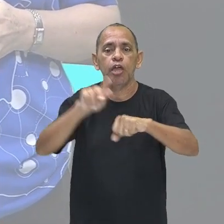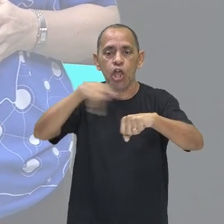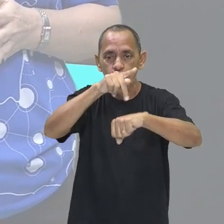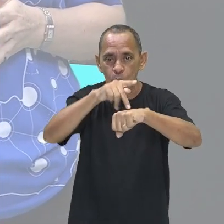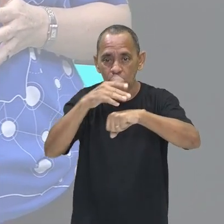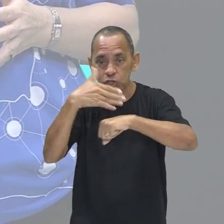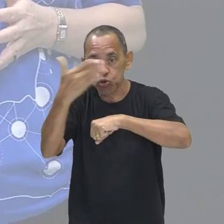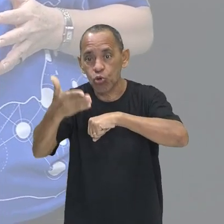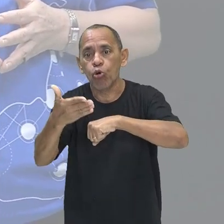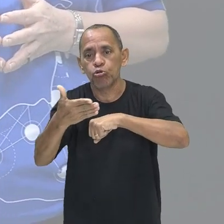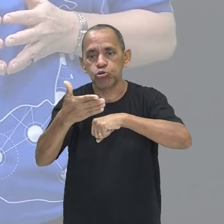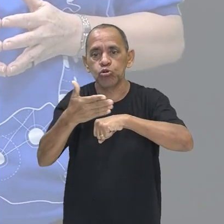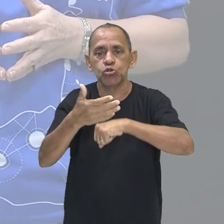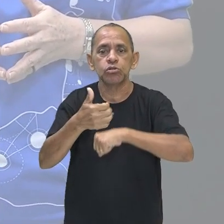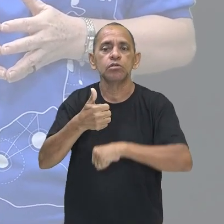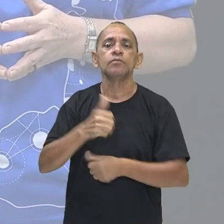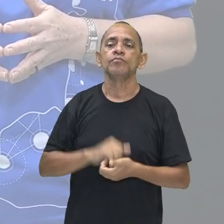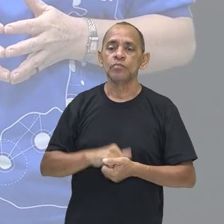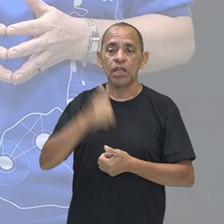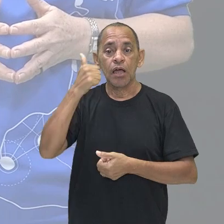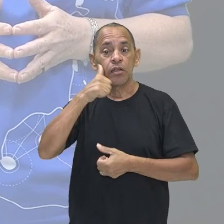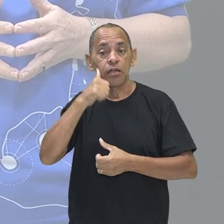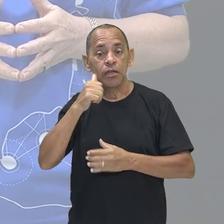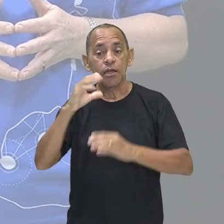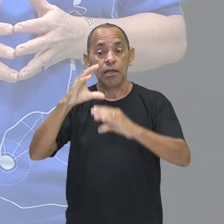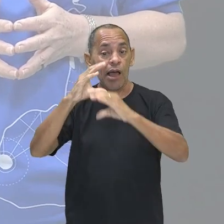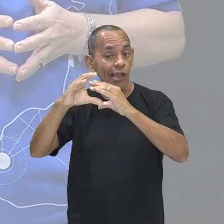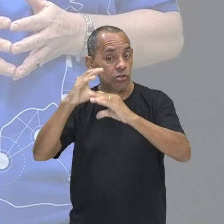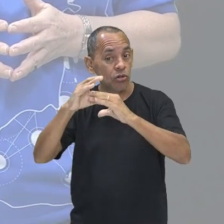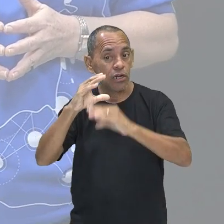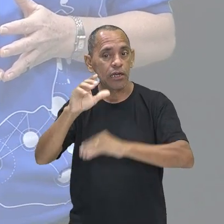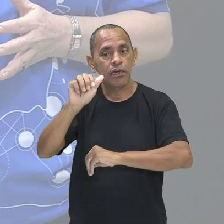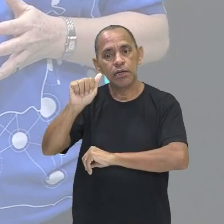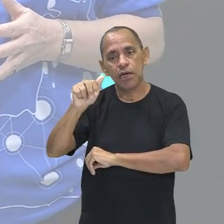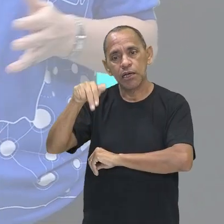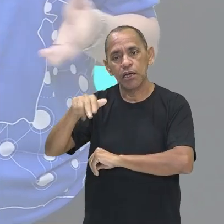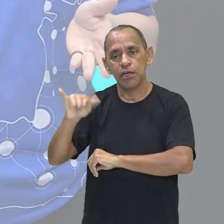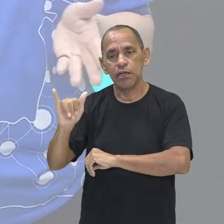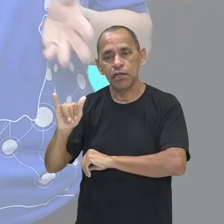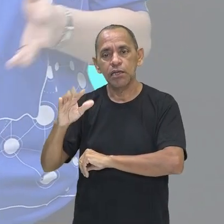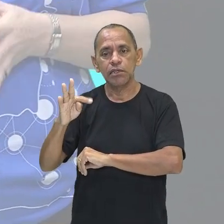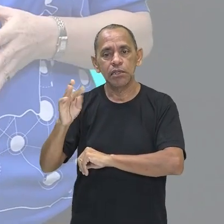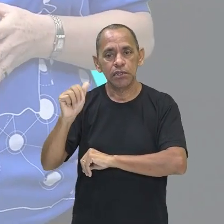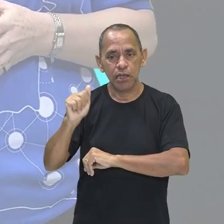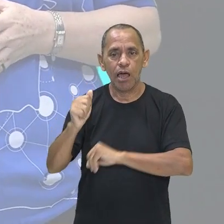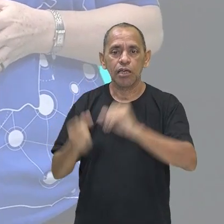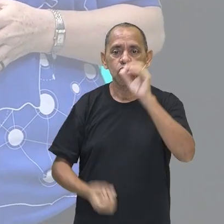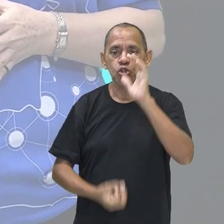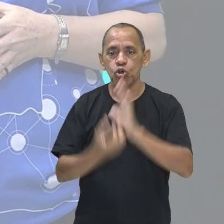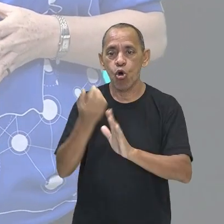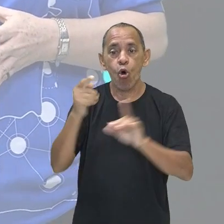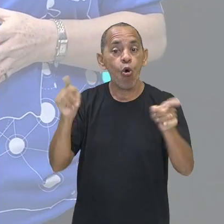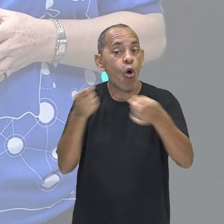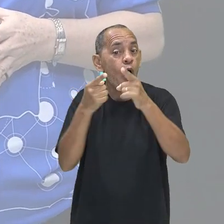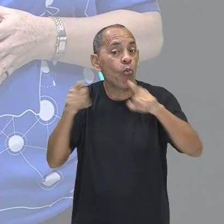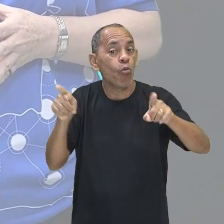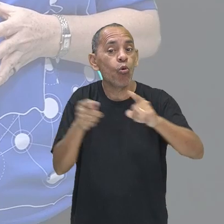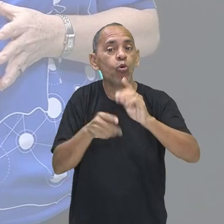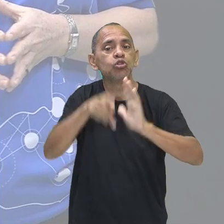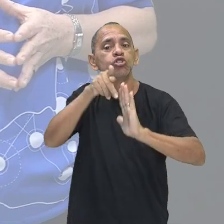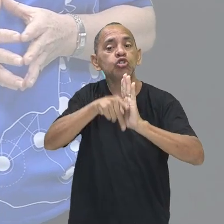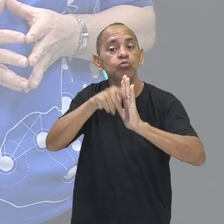Anitta utilizou o sample da Garota de Ipanema para criar a música, né, do seu